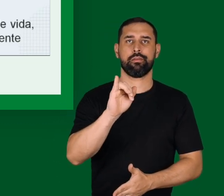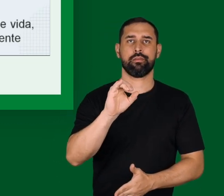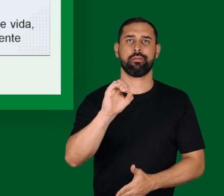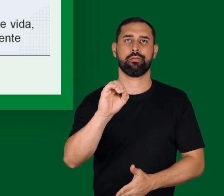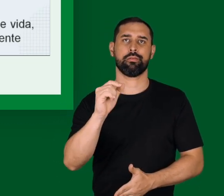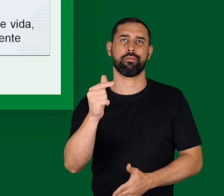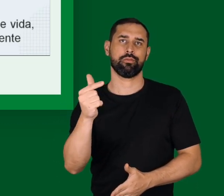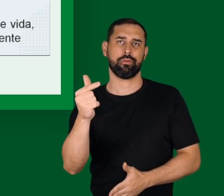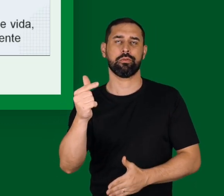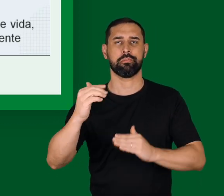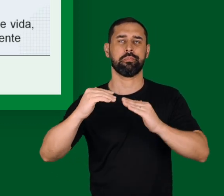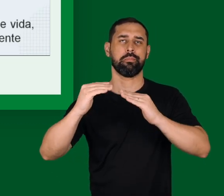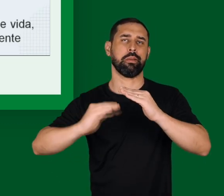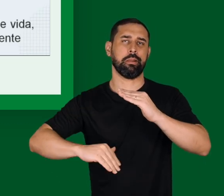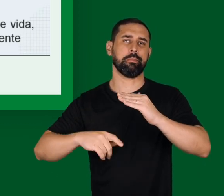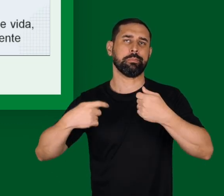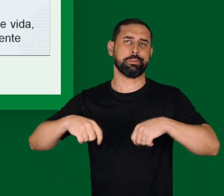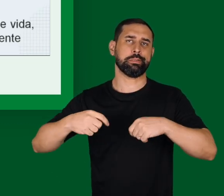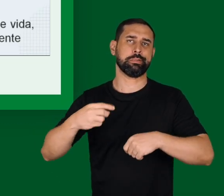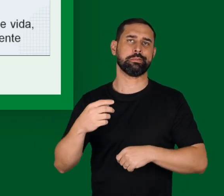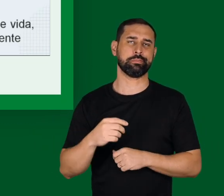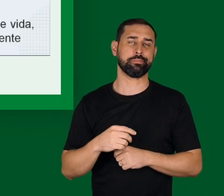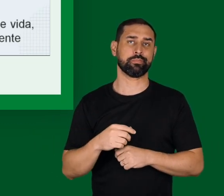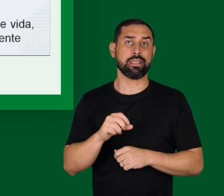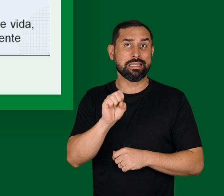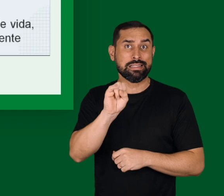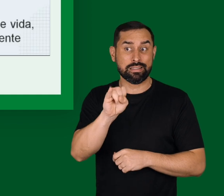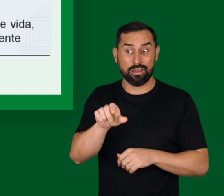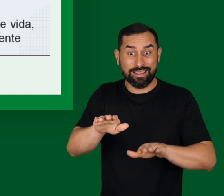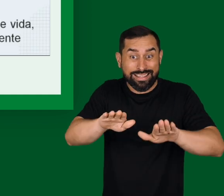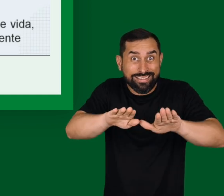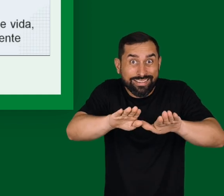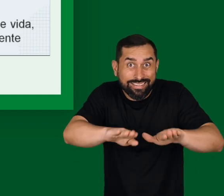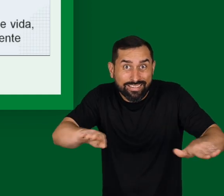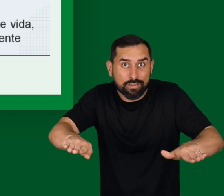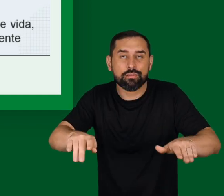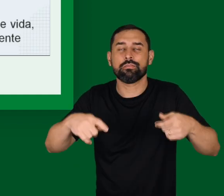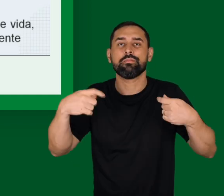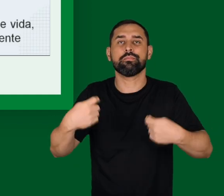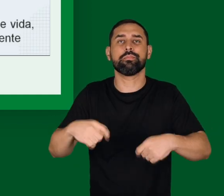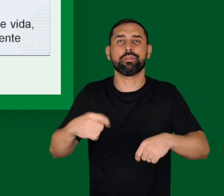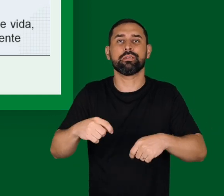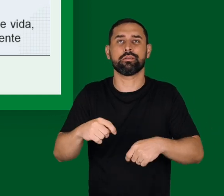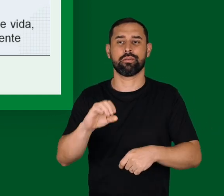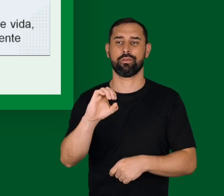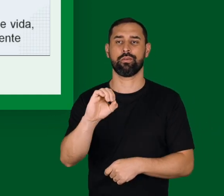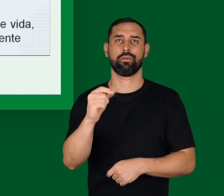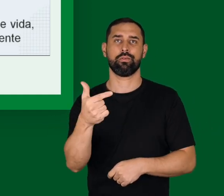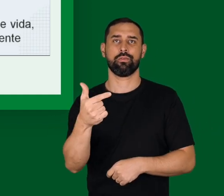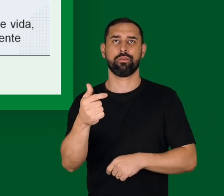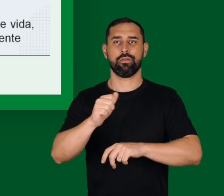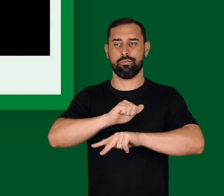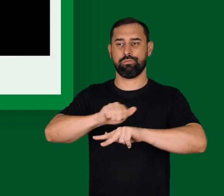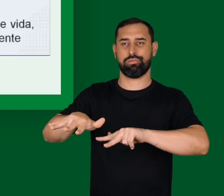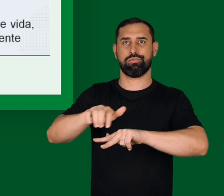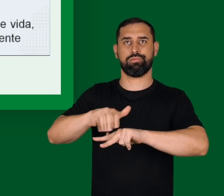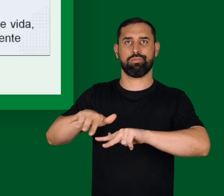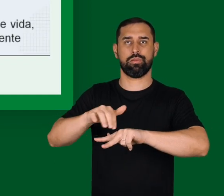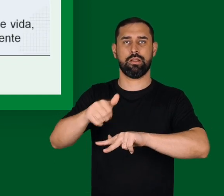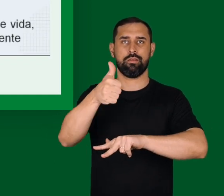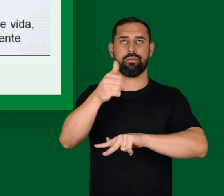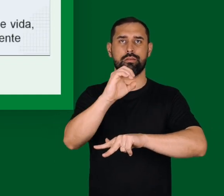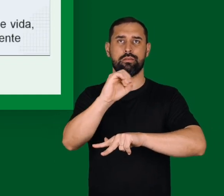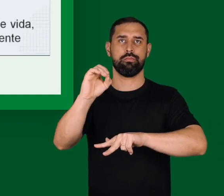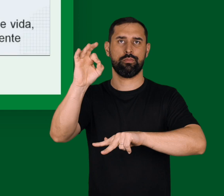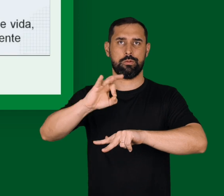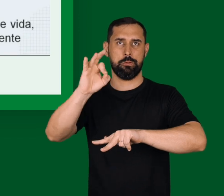reanimá-lo com FO2 a 30%. Por isso é importante ter blender nas nossas salas de parto. Mas na criança pediátrica,